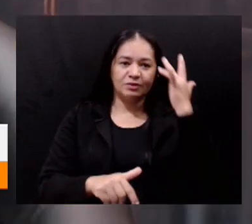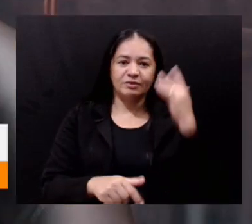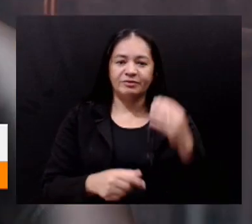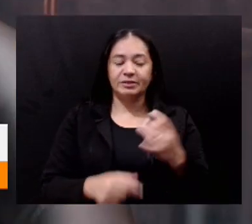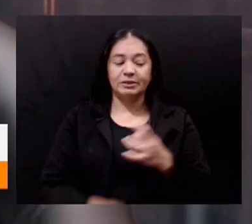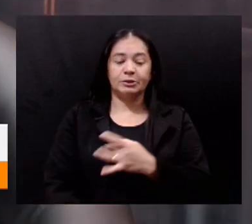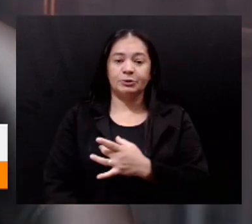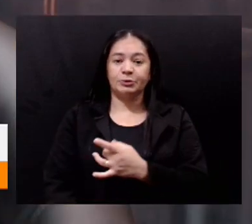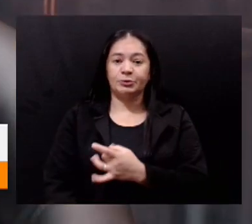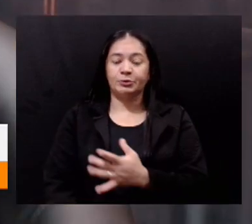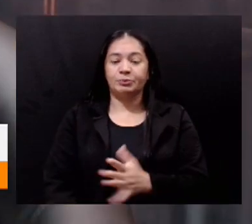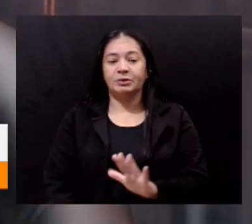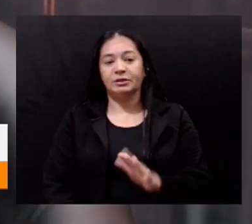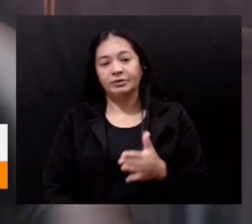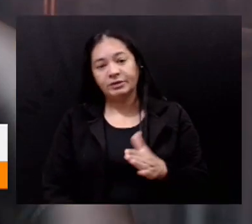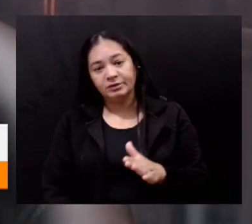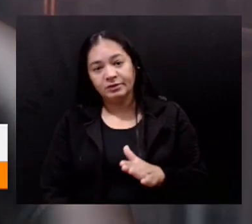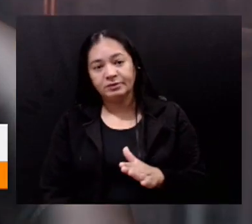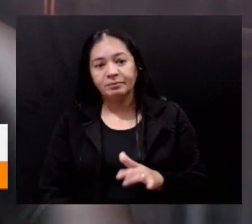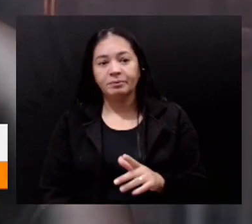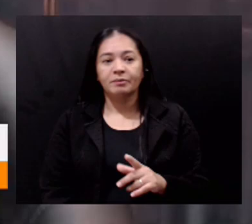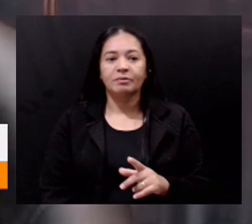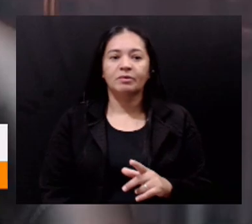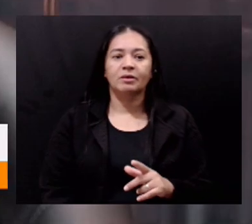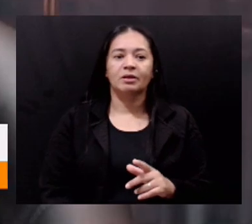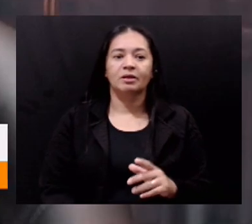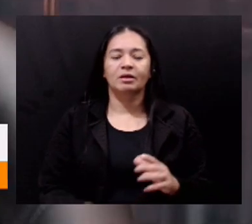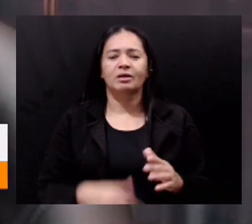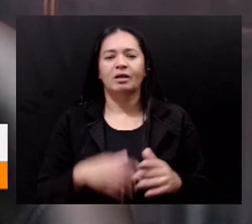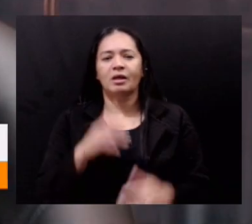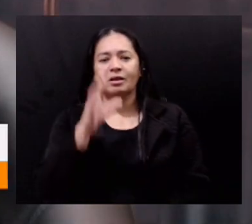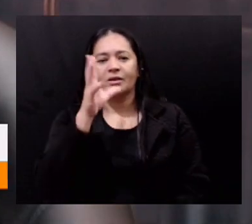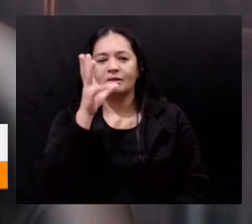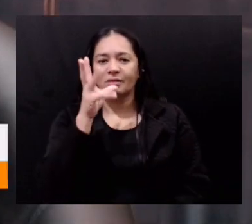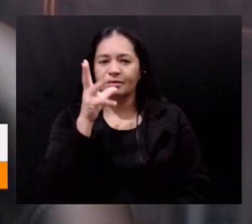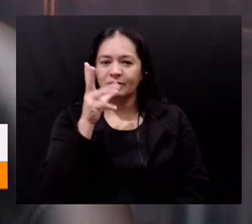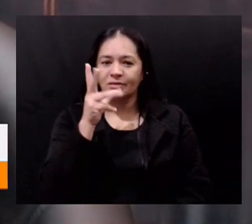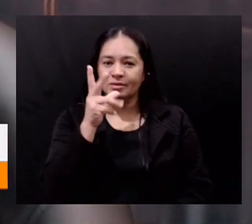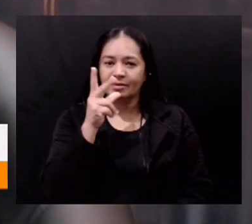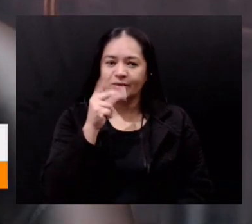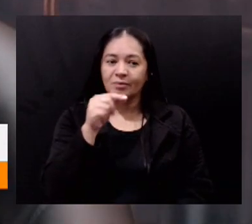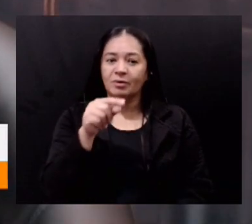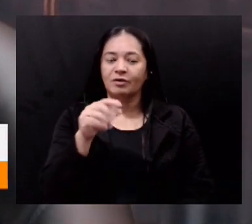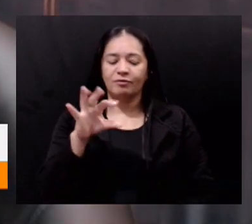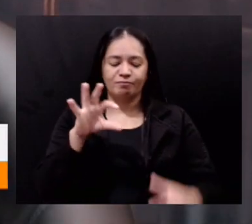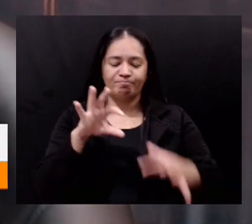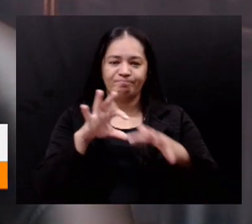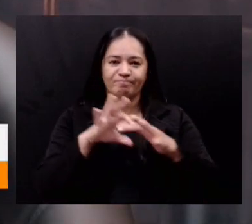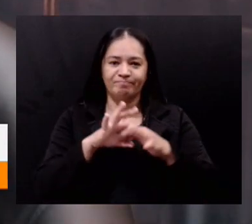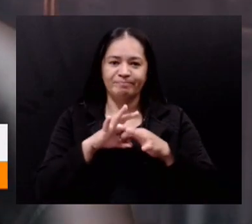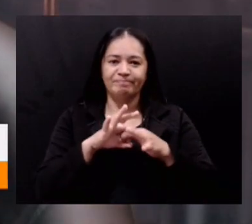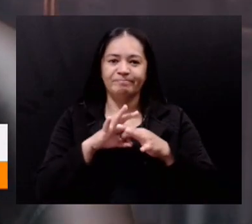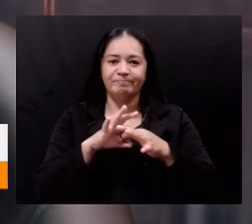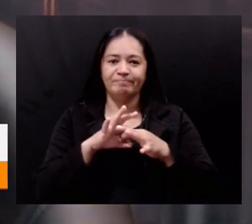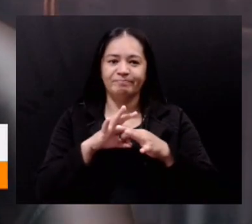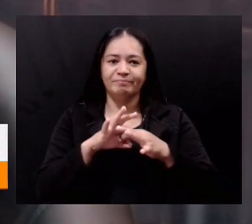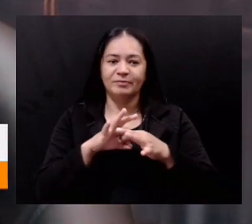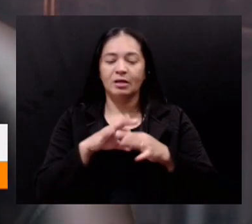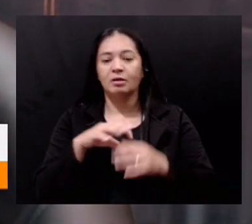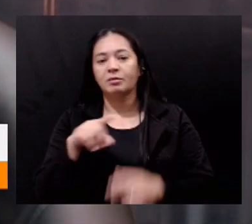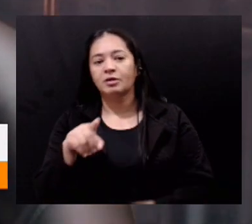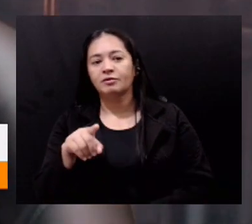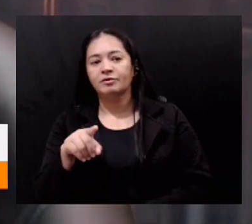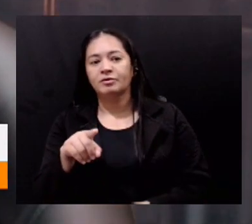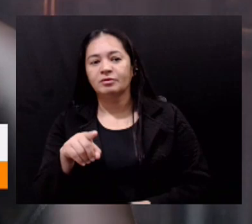vezes, né. Leva um tempo para você Criar um criar vínculo. um vínculo, para você realmente